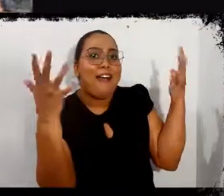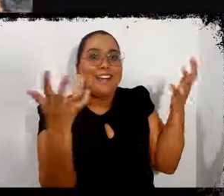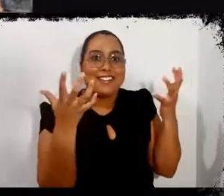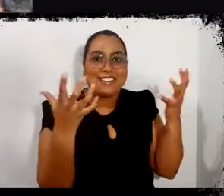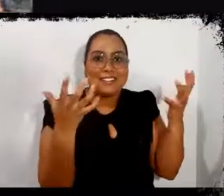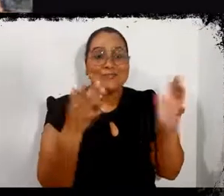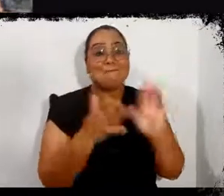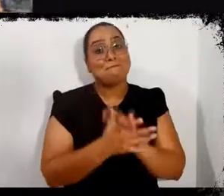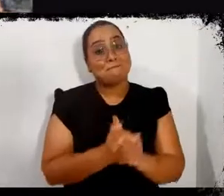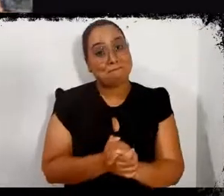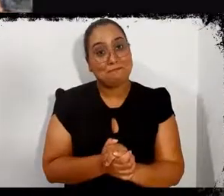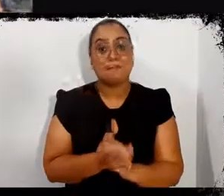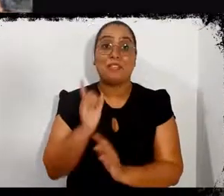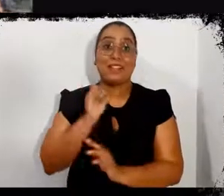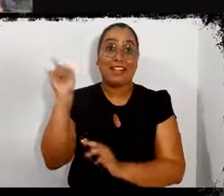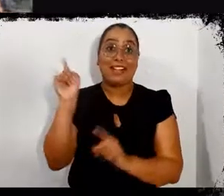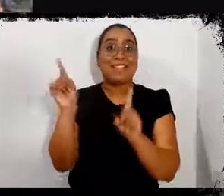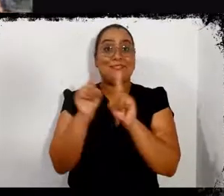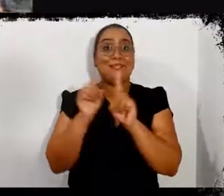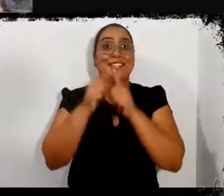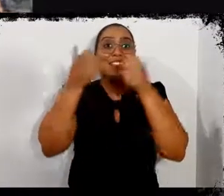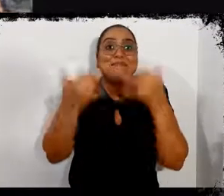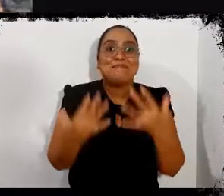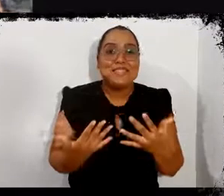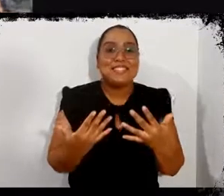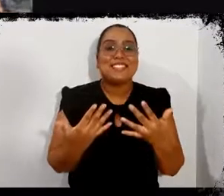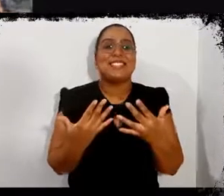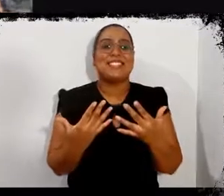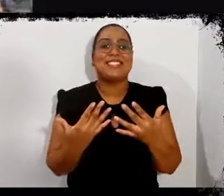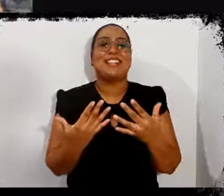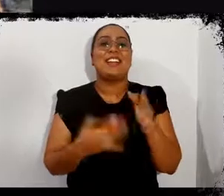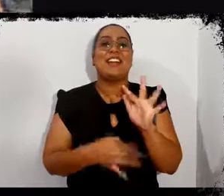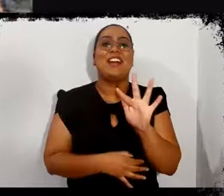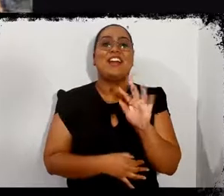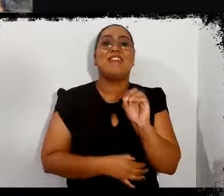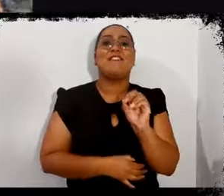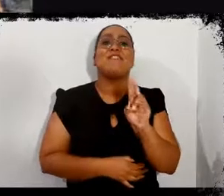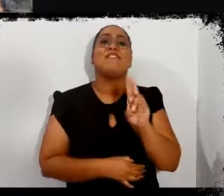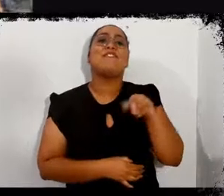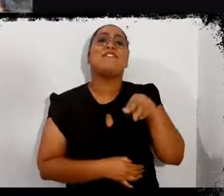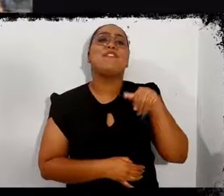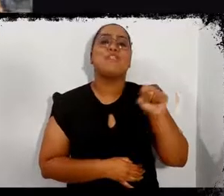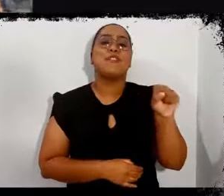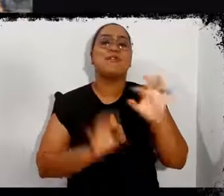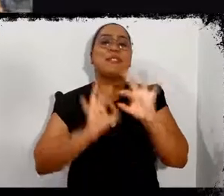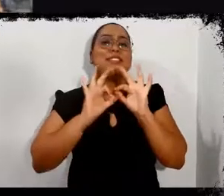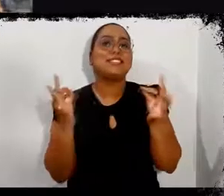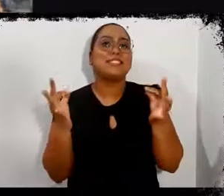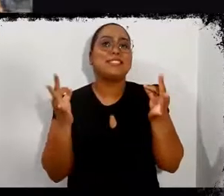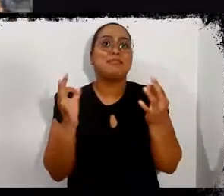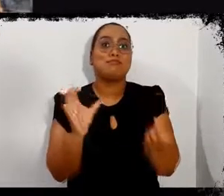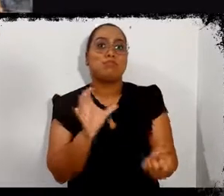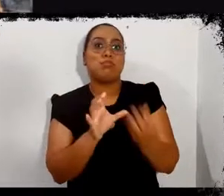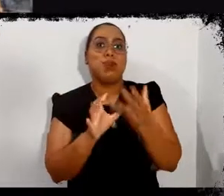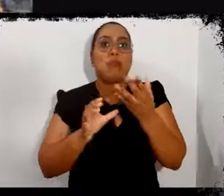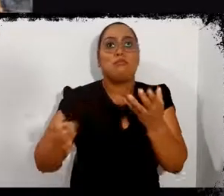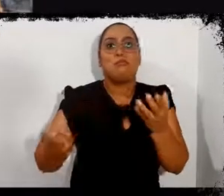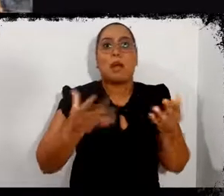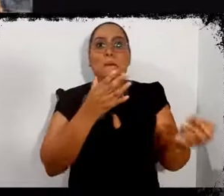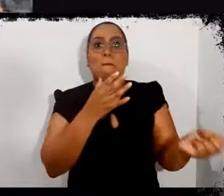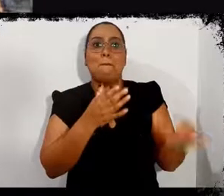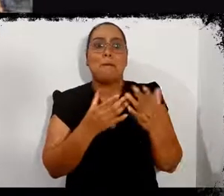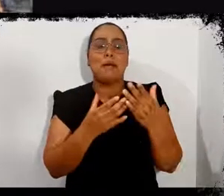literário. E o romance policial, ele seria uma atualização da